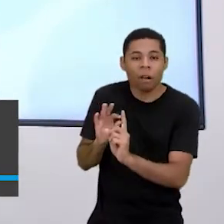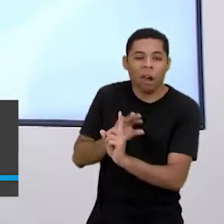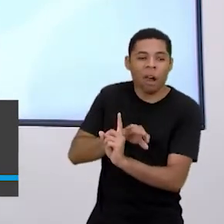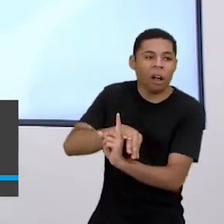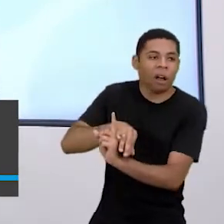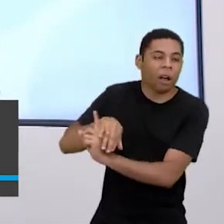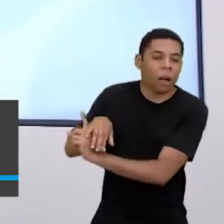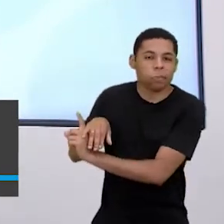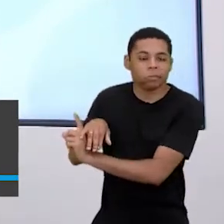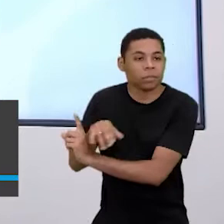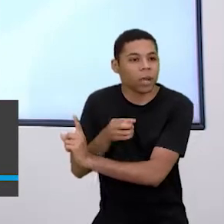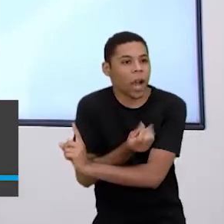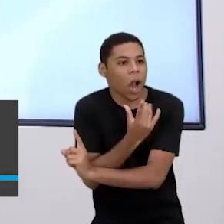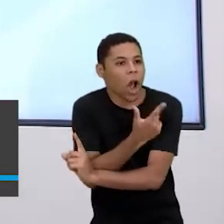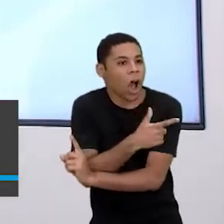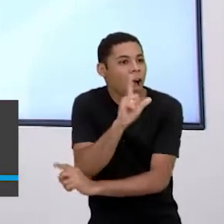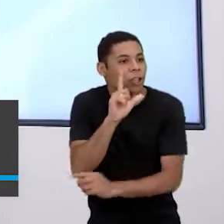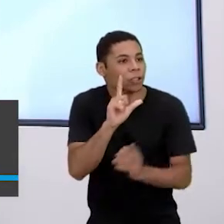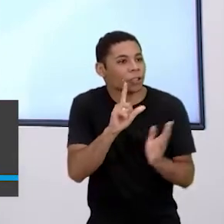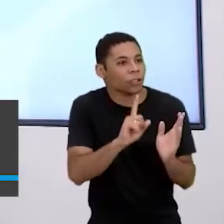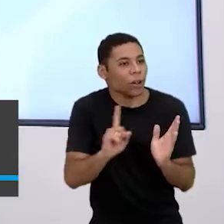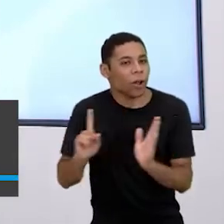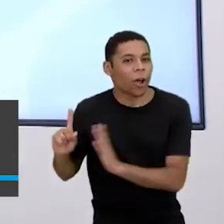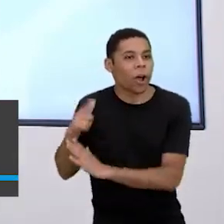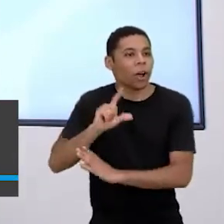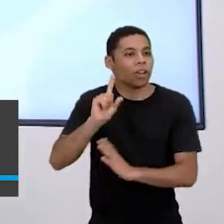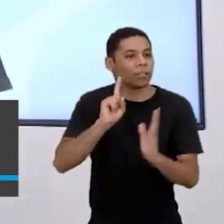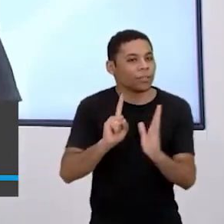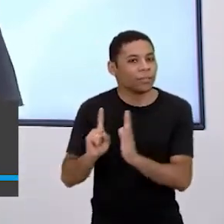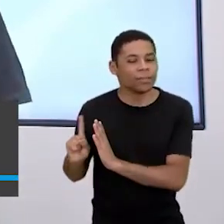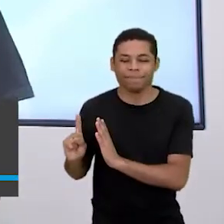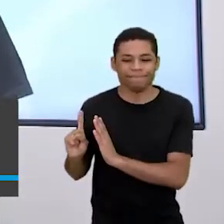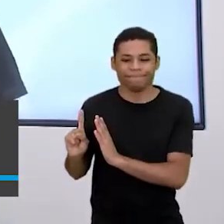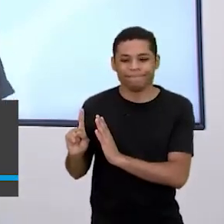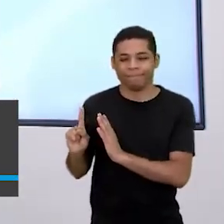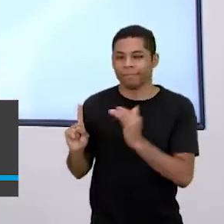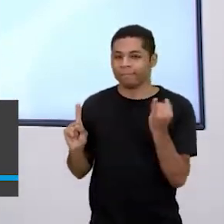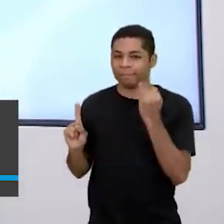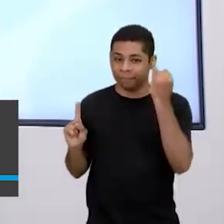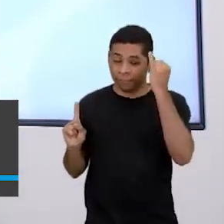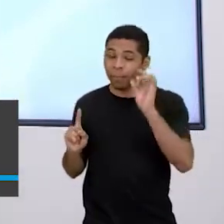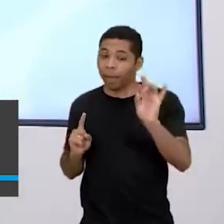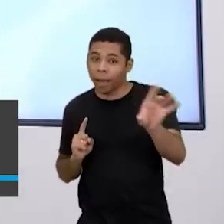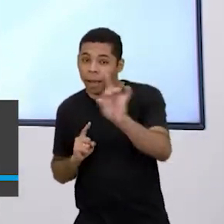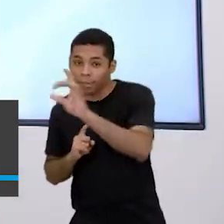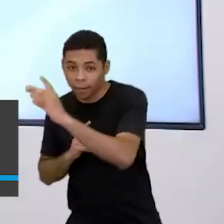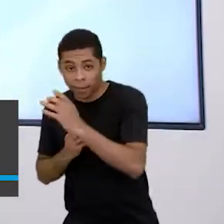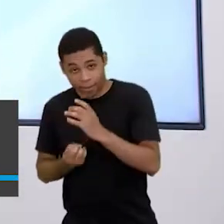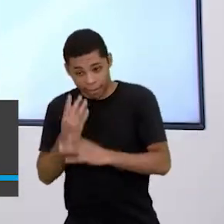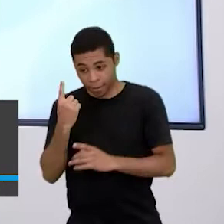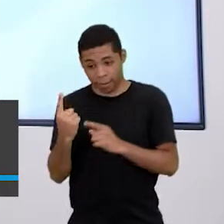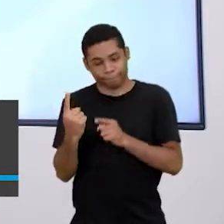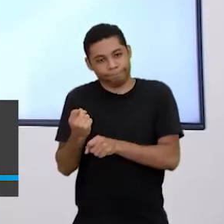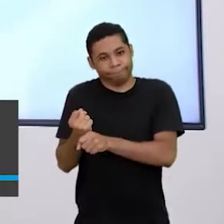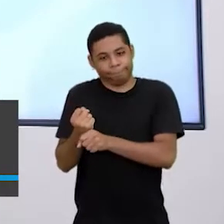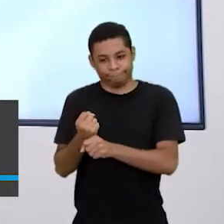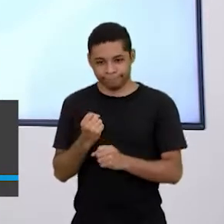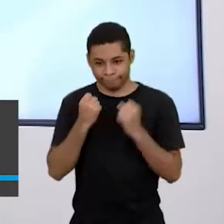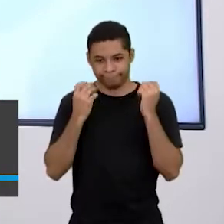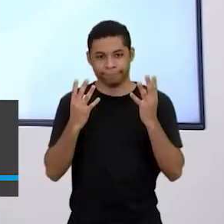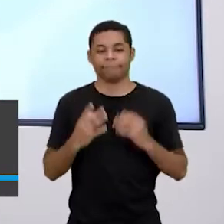ser esquecida. Então é legal aqui que vocês criem, cada estudante cria a sua personagem. E se você quiser participar